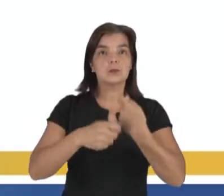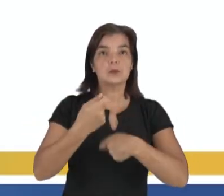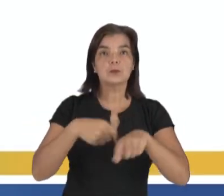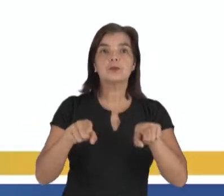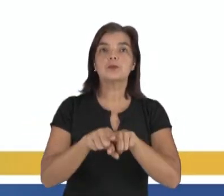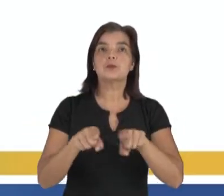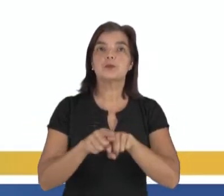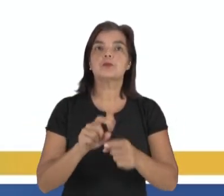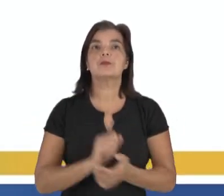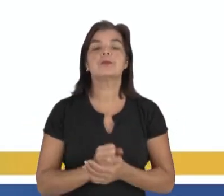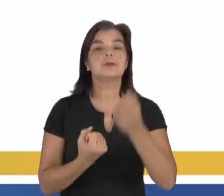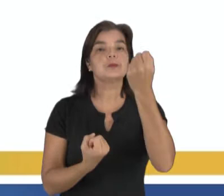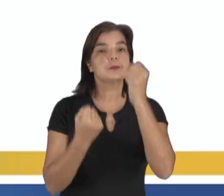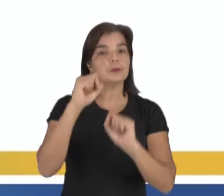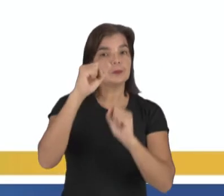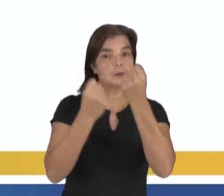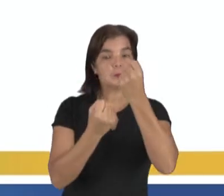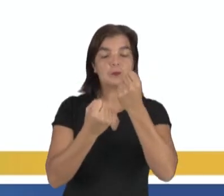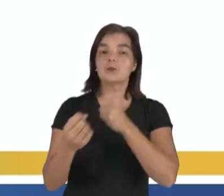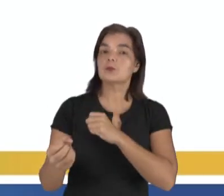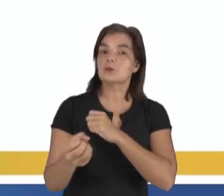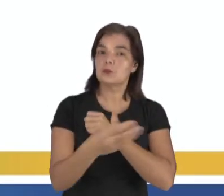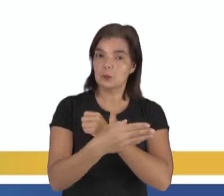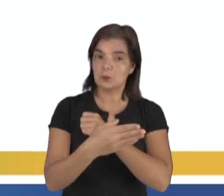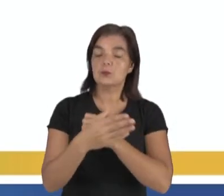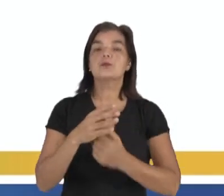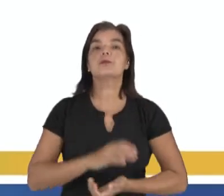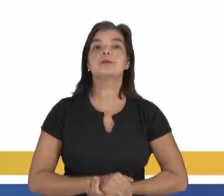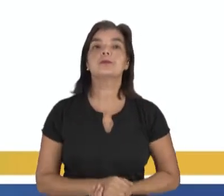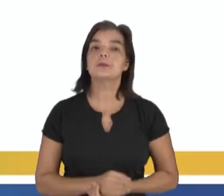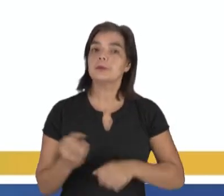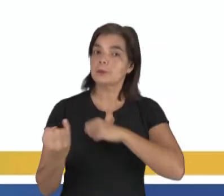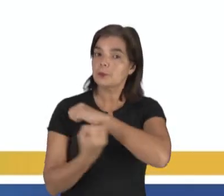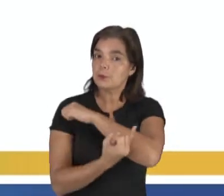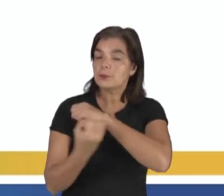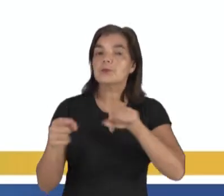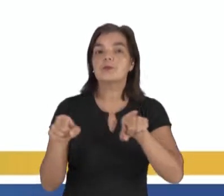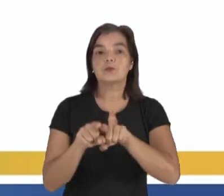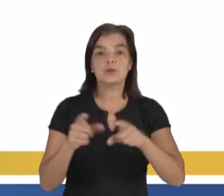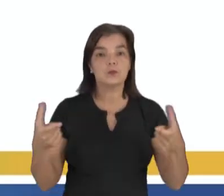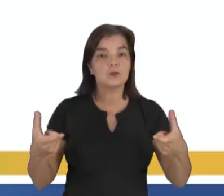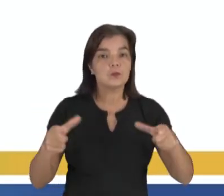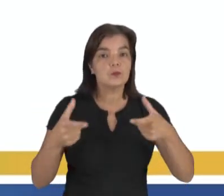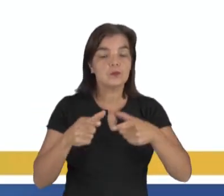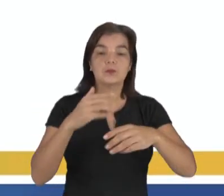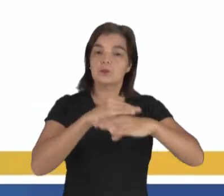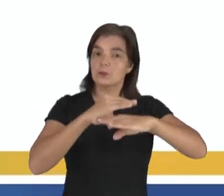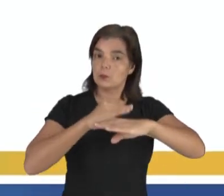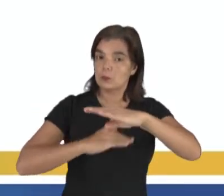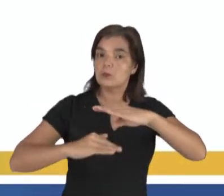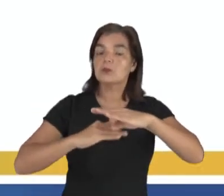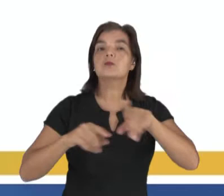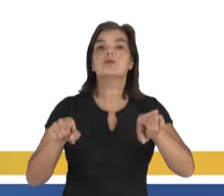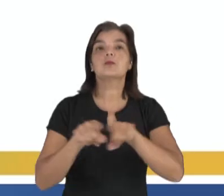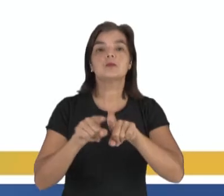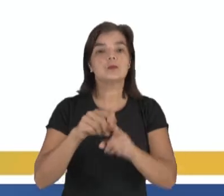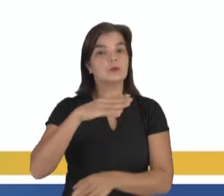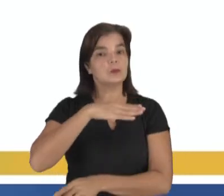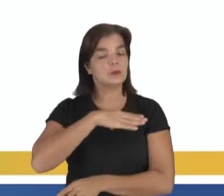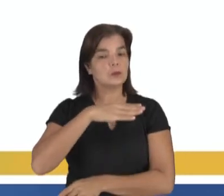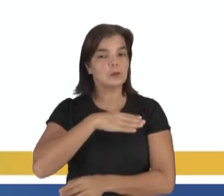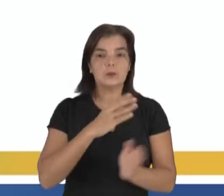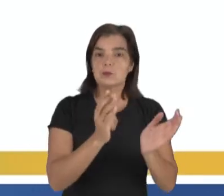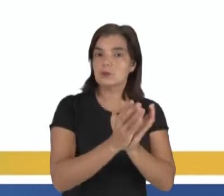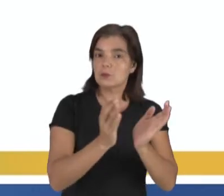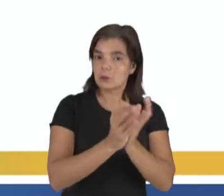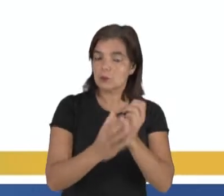econômico, indústria, inovação e infraestrutura, redução das desigualdades, cidades e